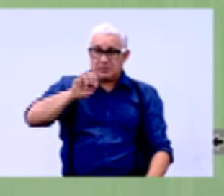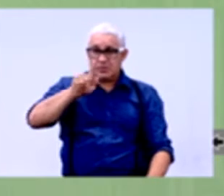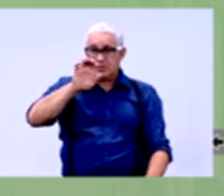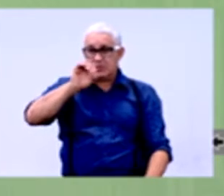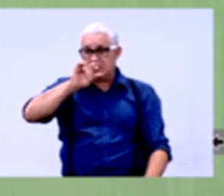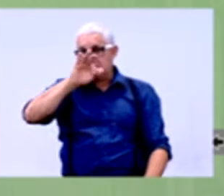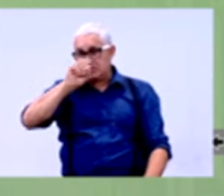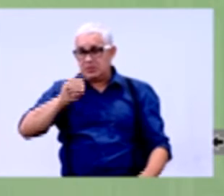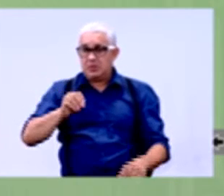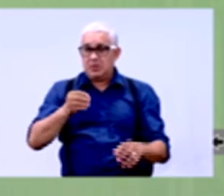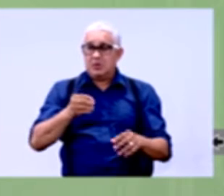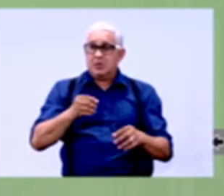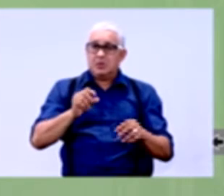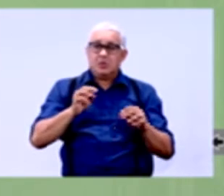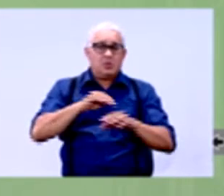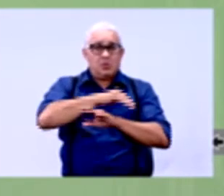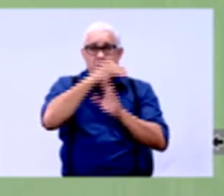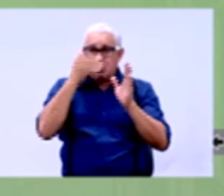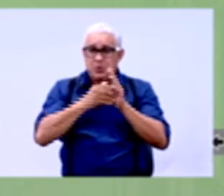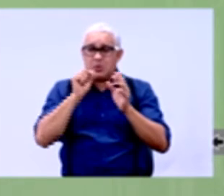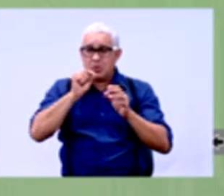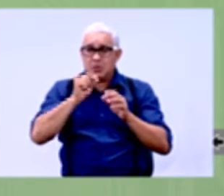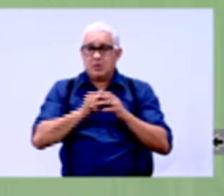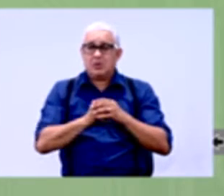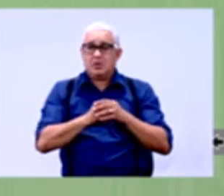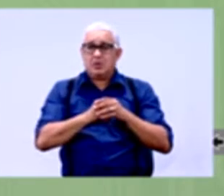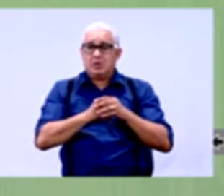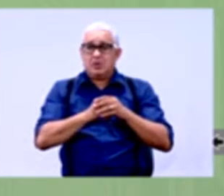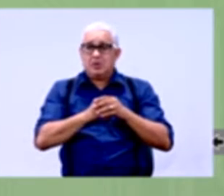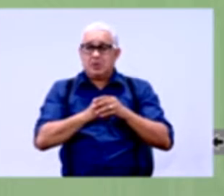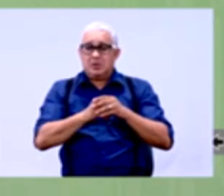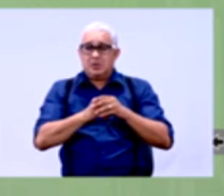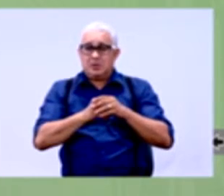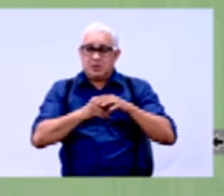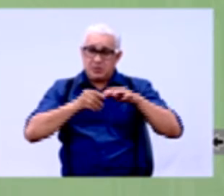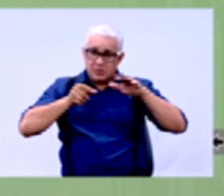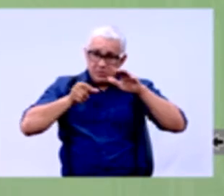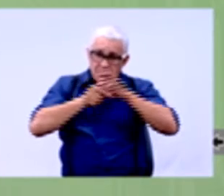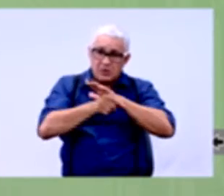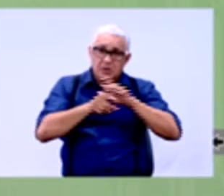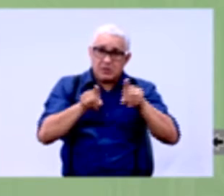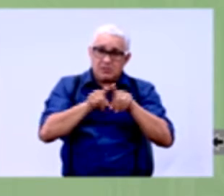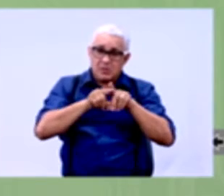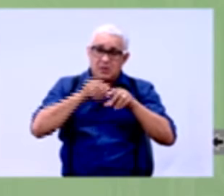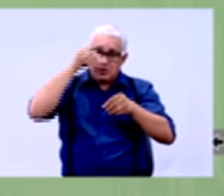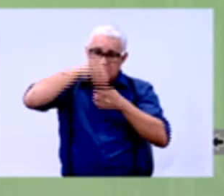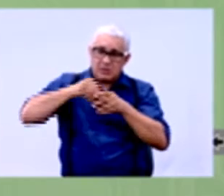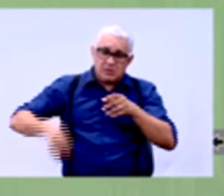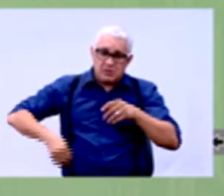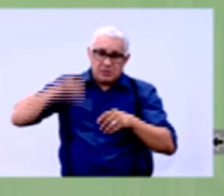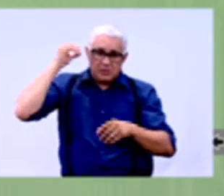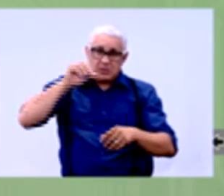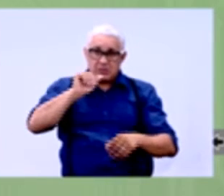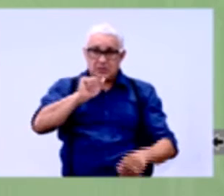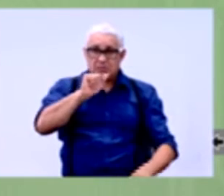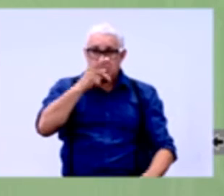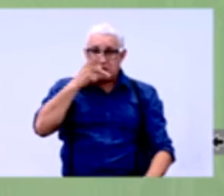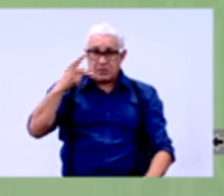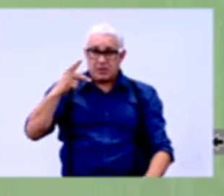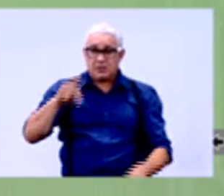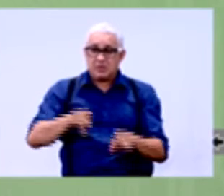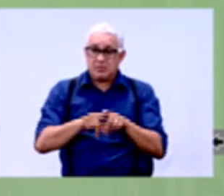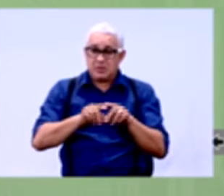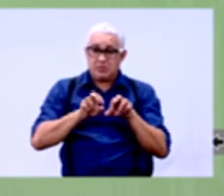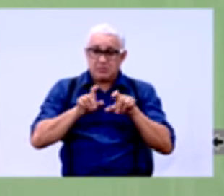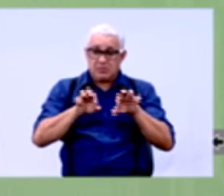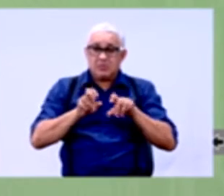uma inclusão, uma alteração de dados, mas sendo digitado num app no celular, ou sendo digitado